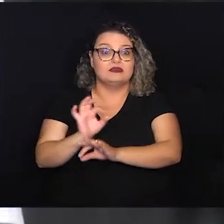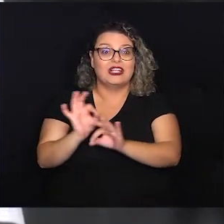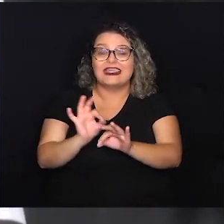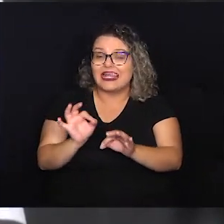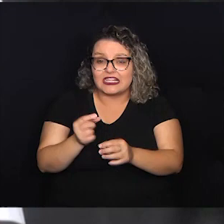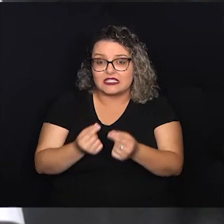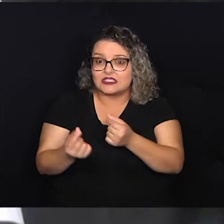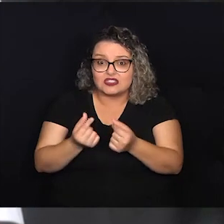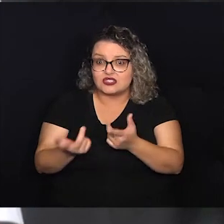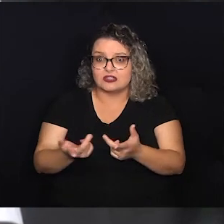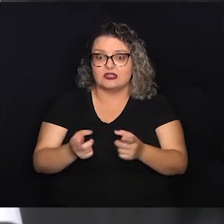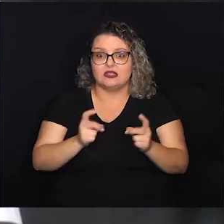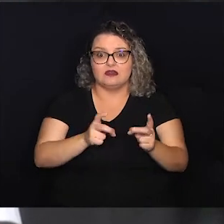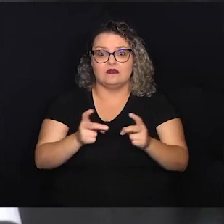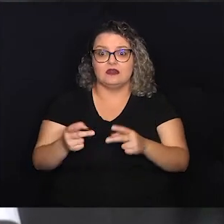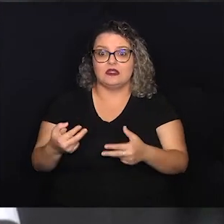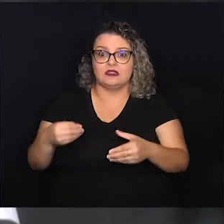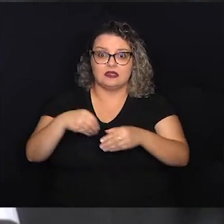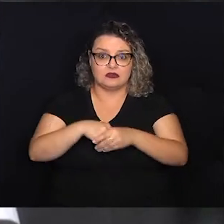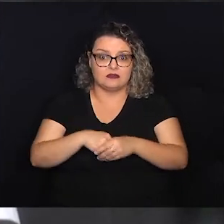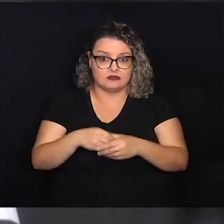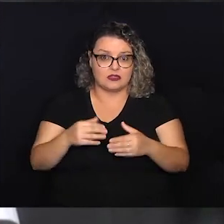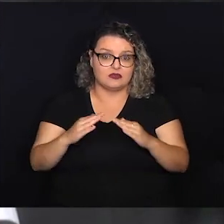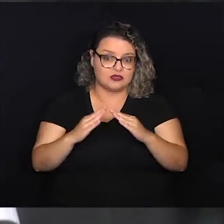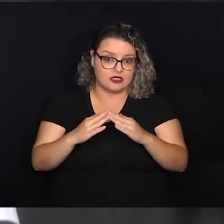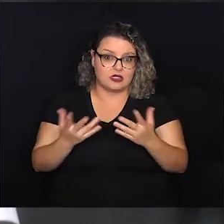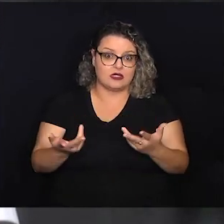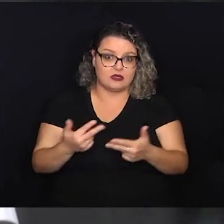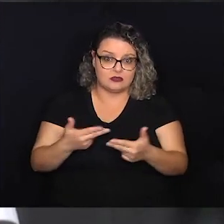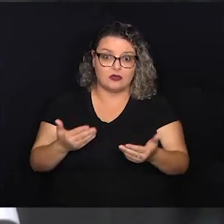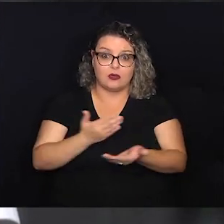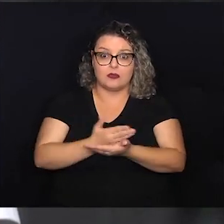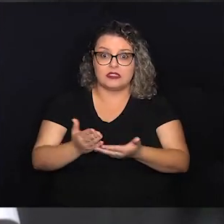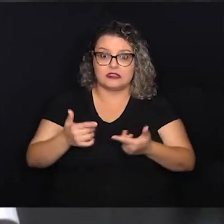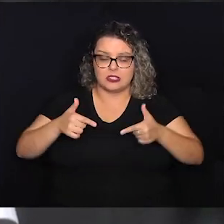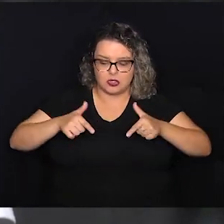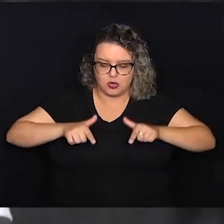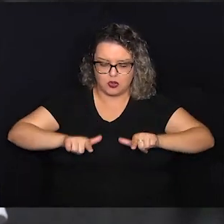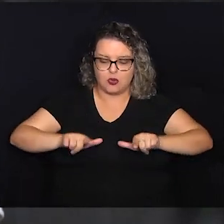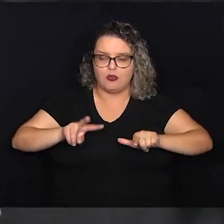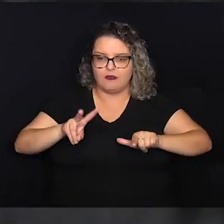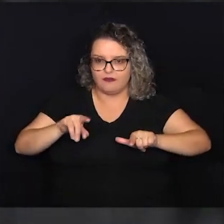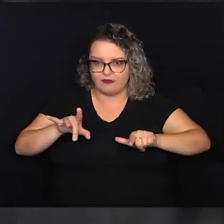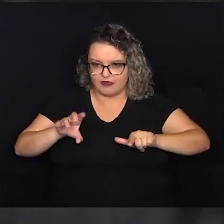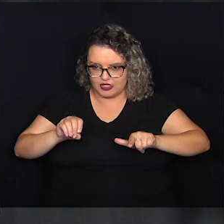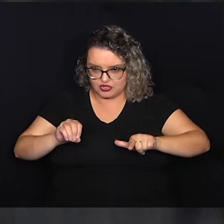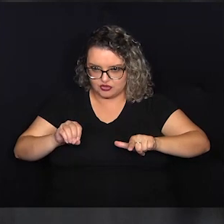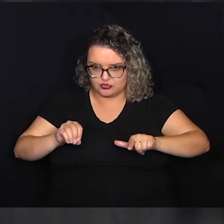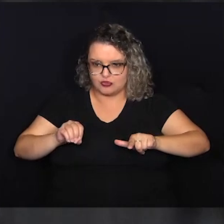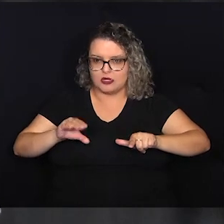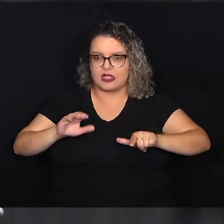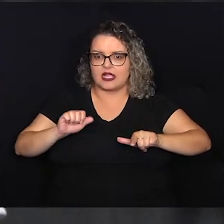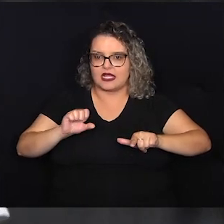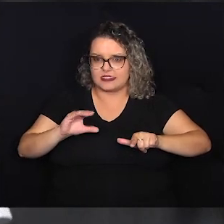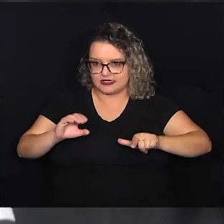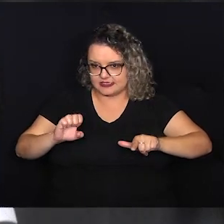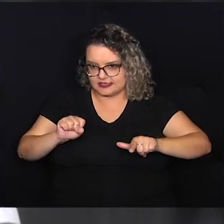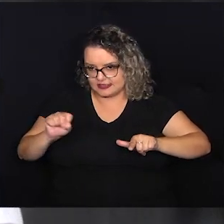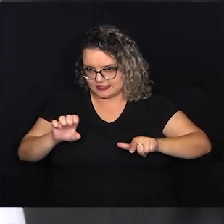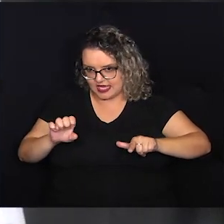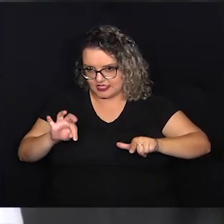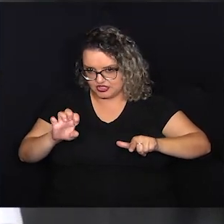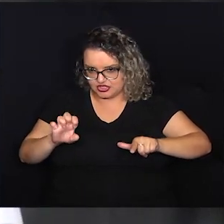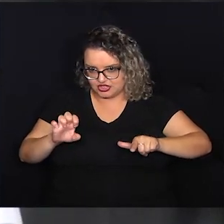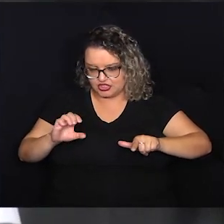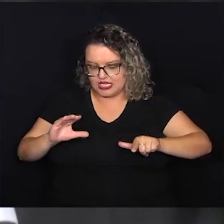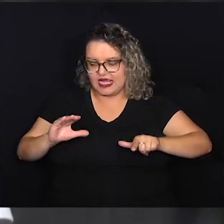calçada, desprovido de qualquer recurso, vendendo os objetos dentro de casa, que eu comecei com videocassete,